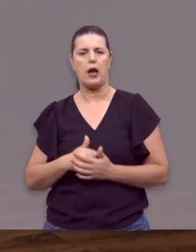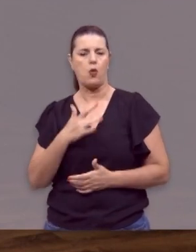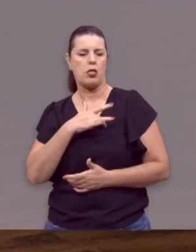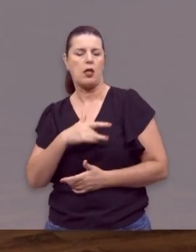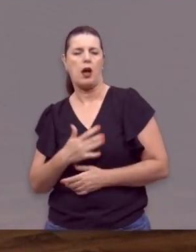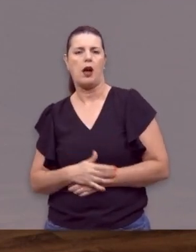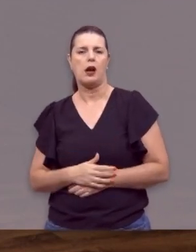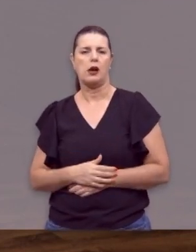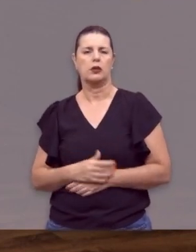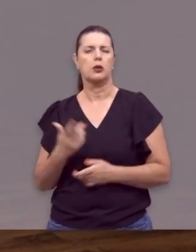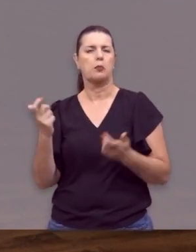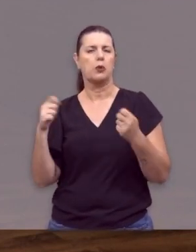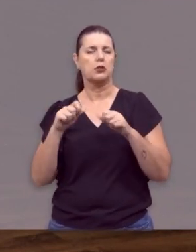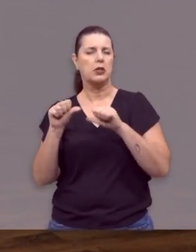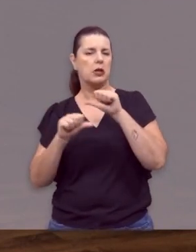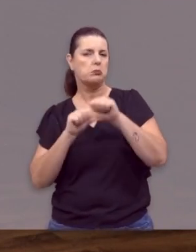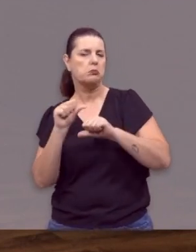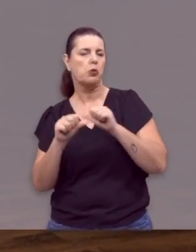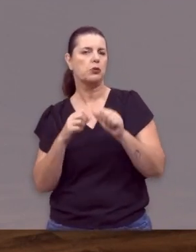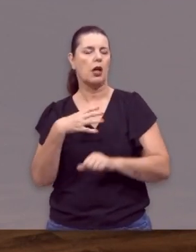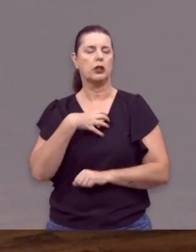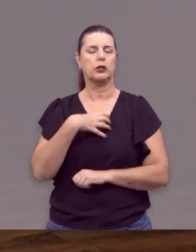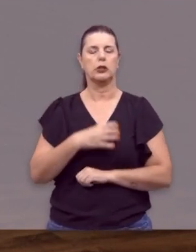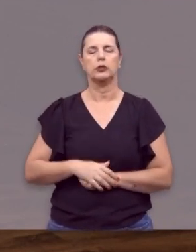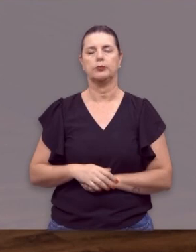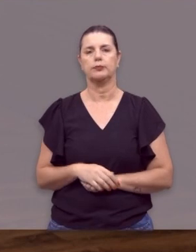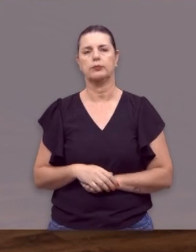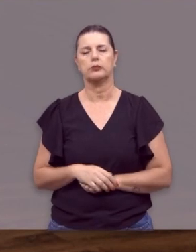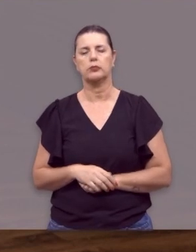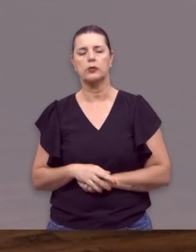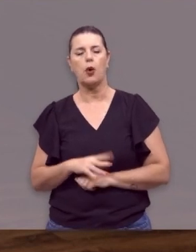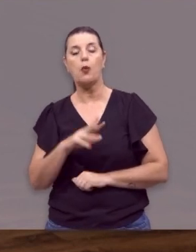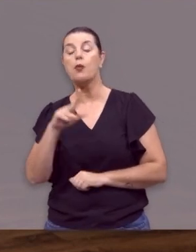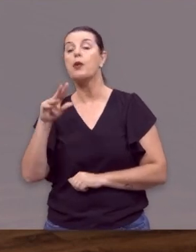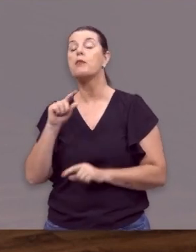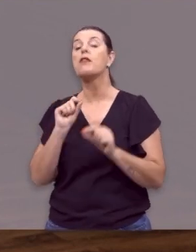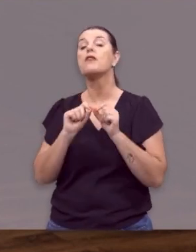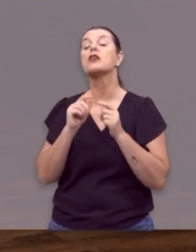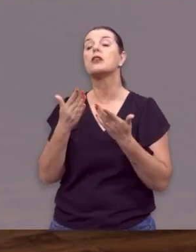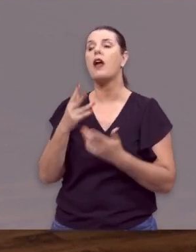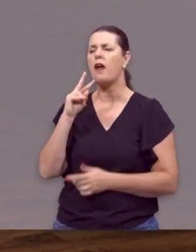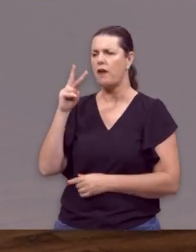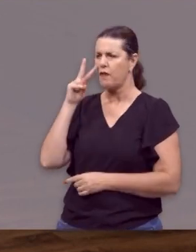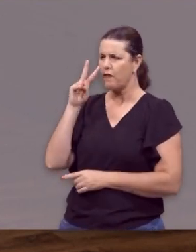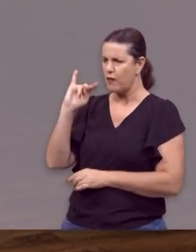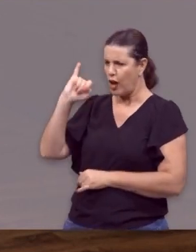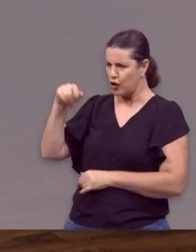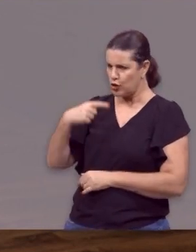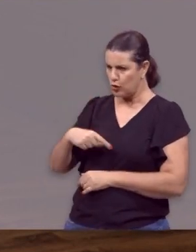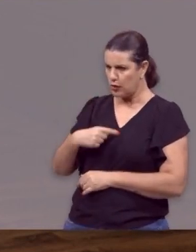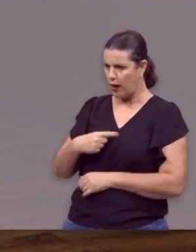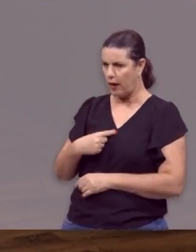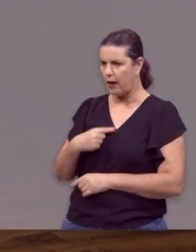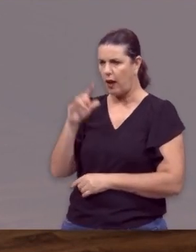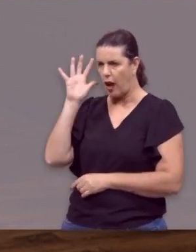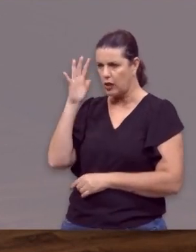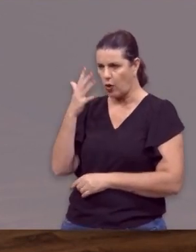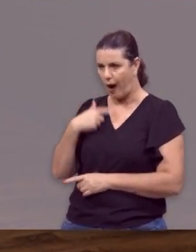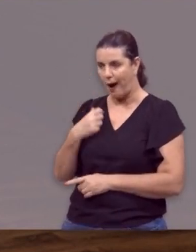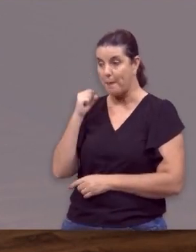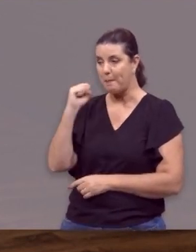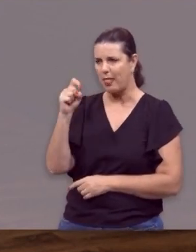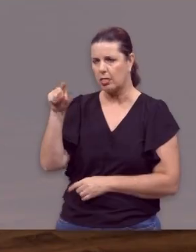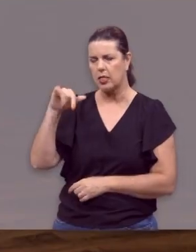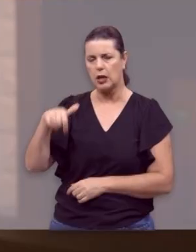uma relação mais amena entre eles. Os irmãos resolvem, ao ver José, matar José.